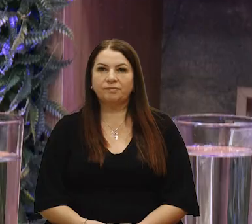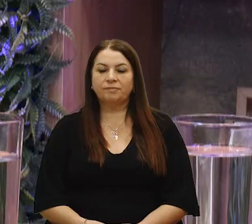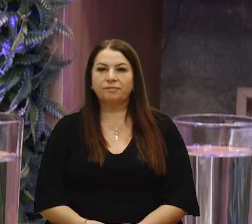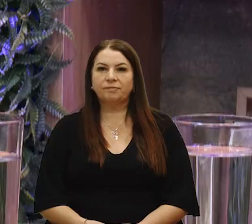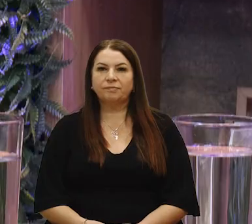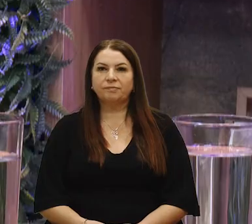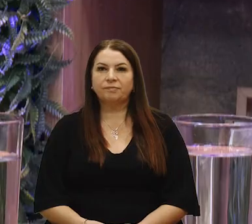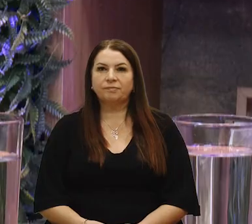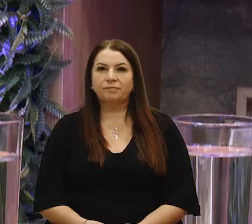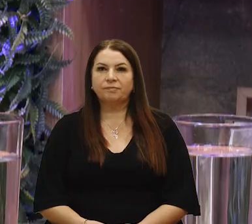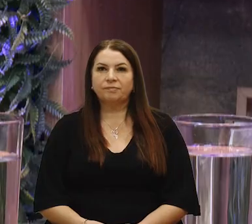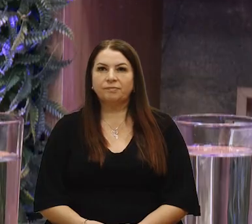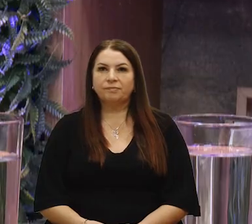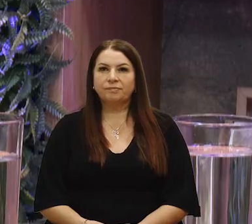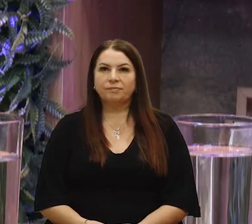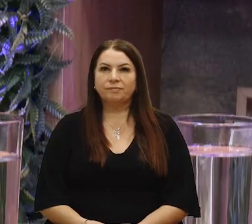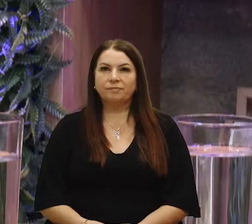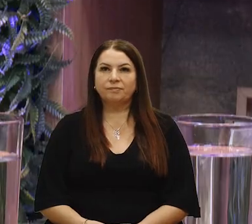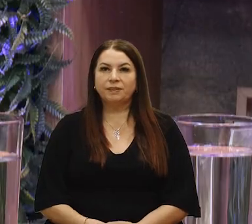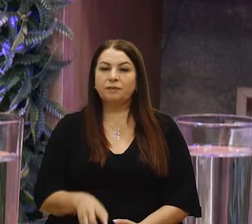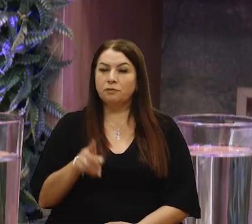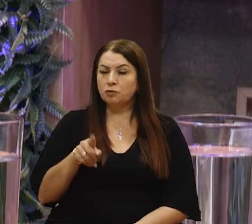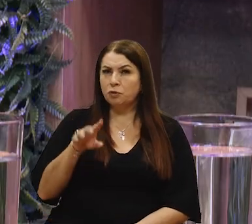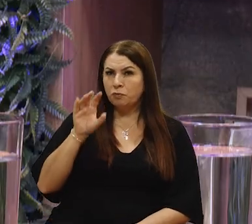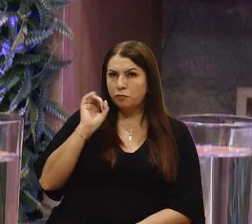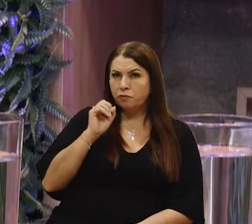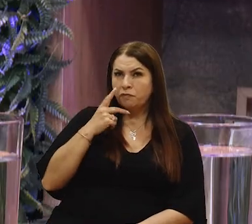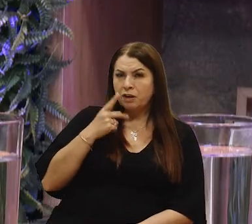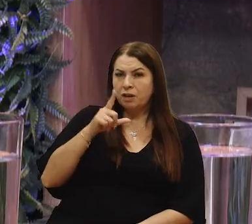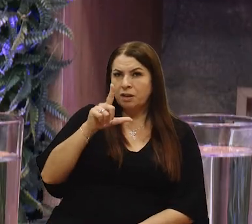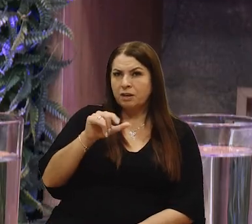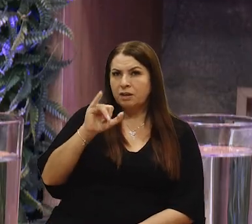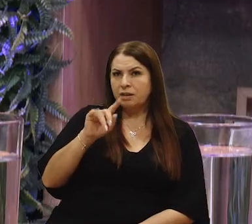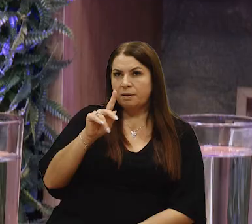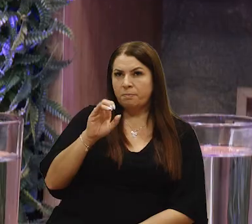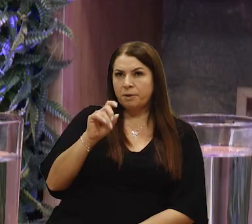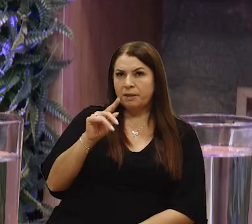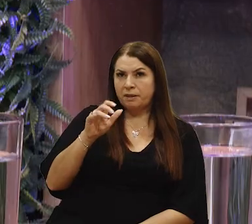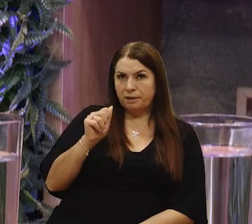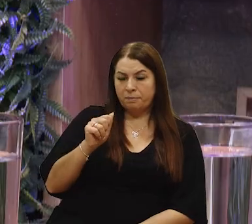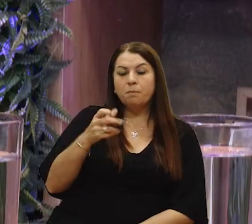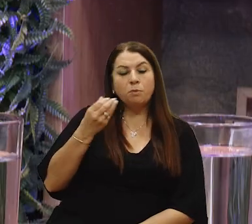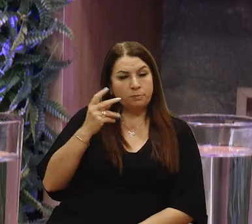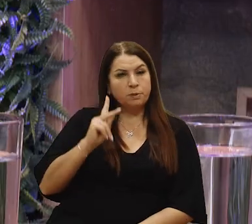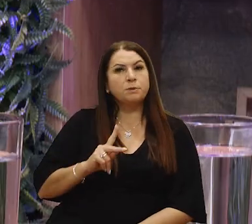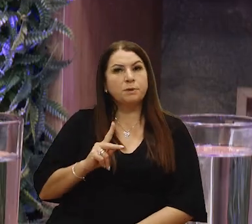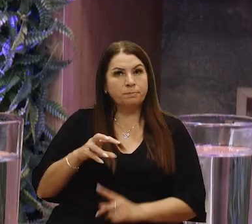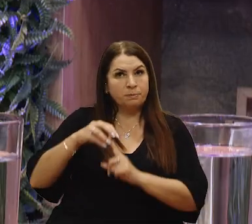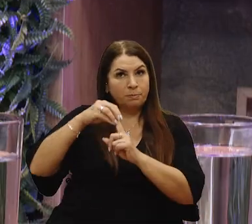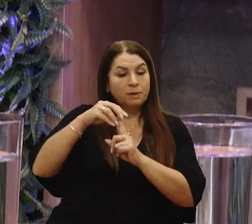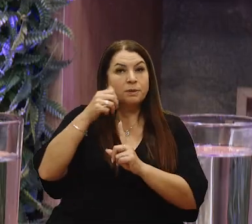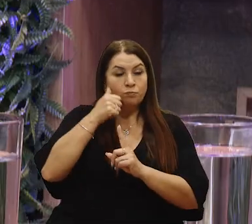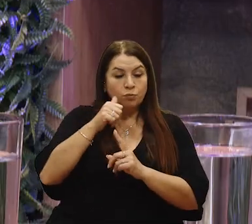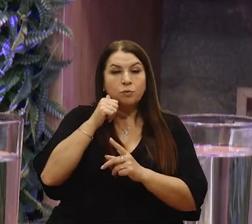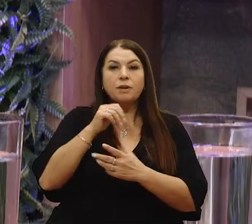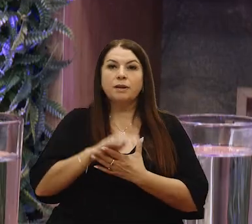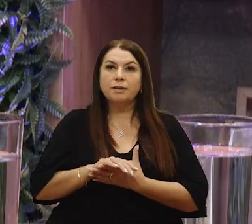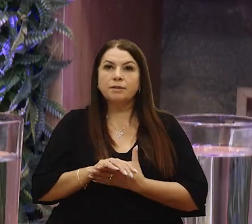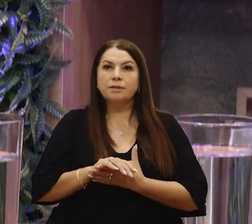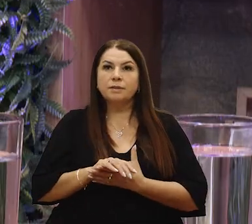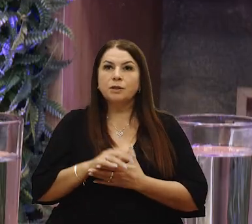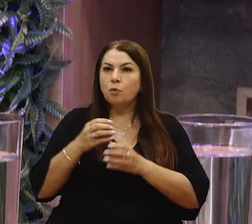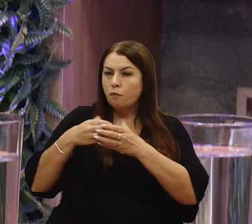adiposo, progressiva e inflamatória, que acomete principalmente o sexo feminino, devido a alterações genéticas e